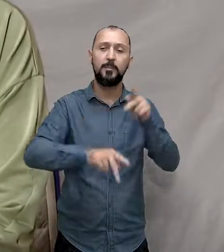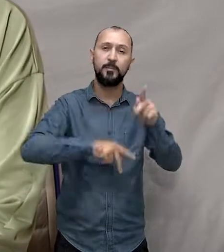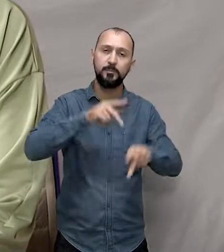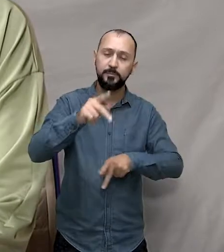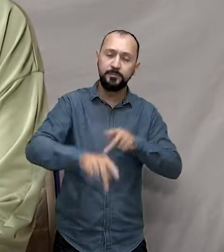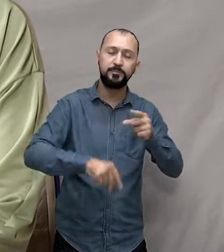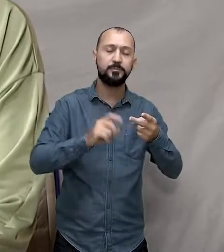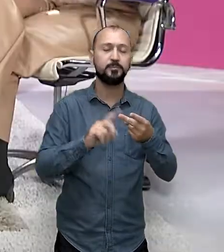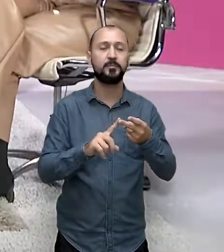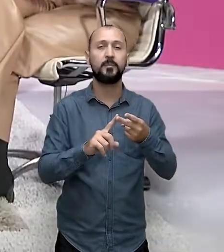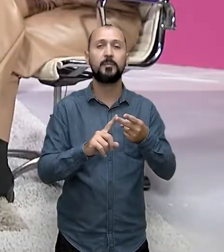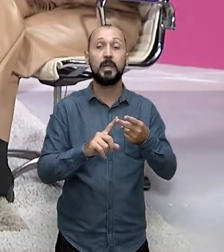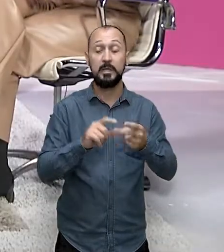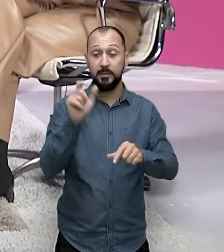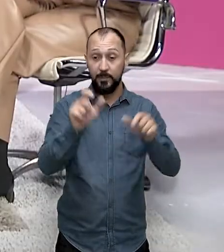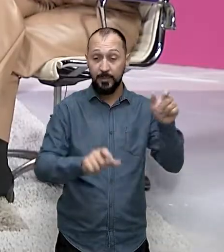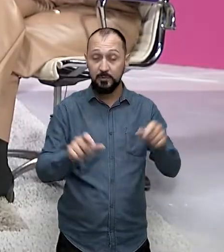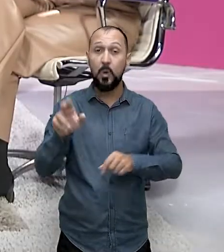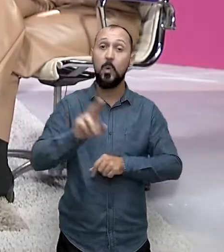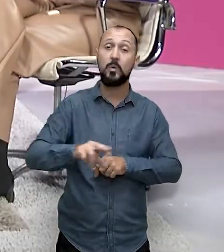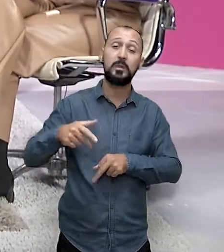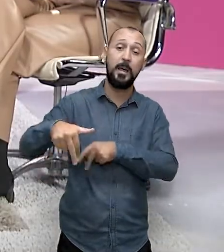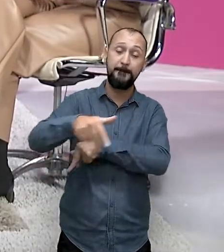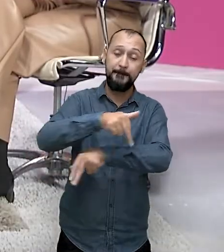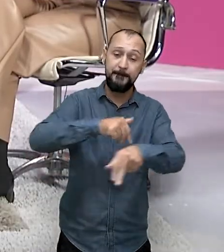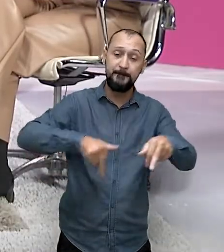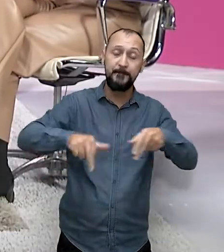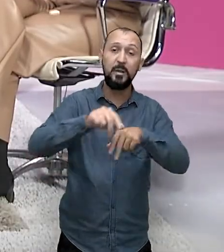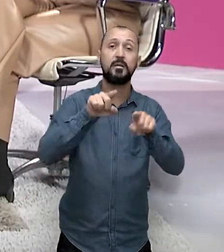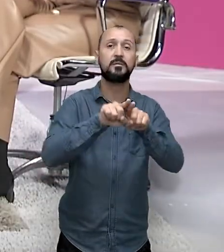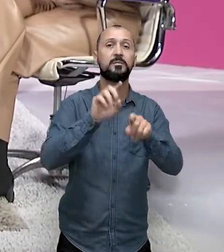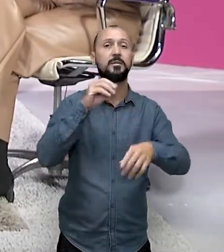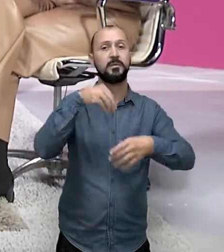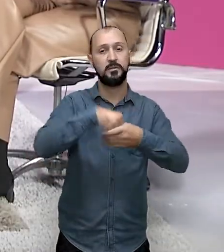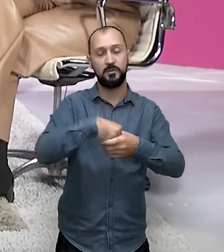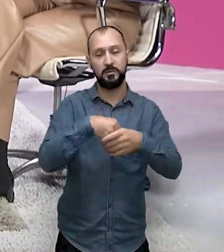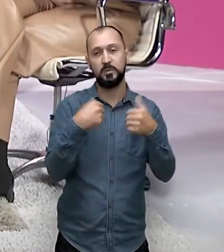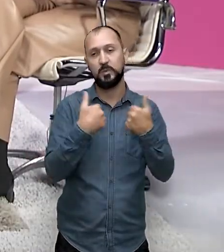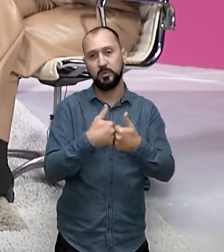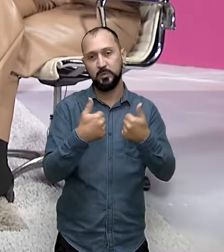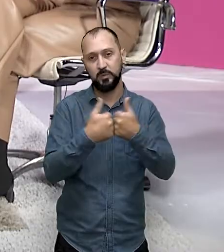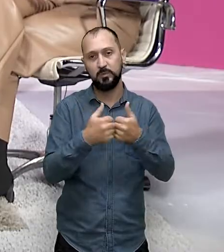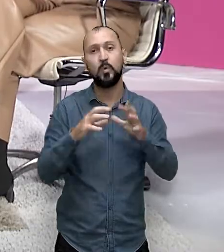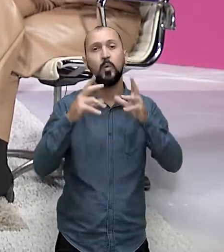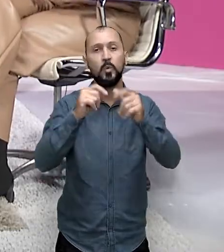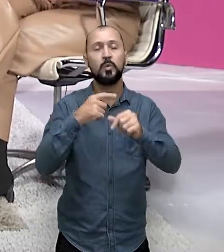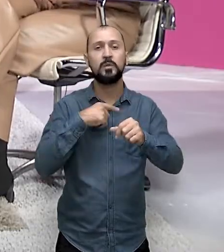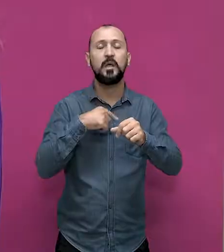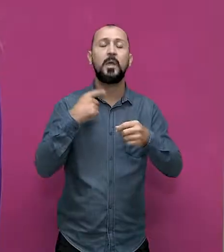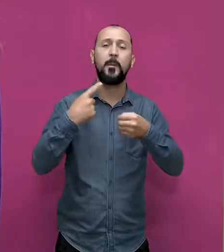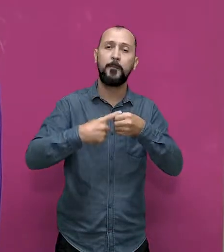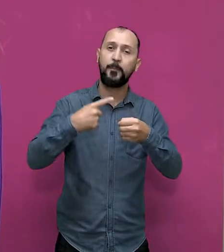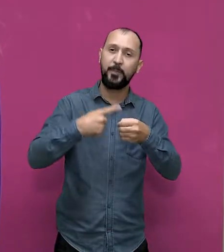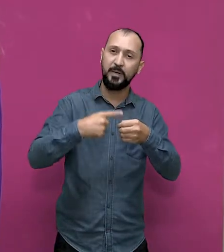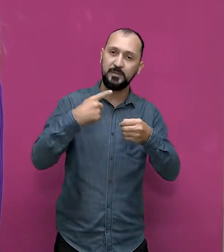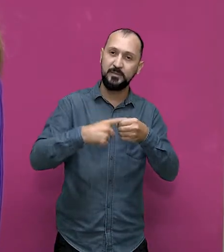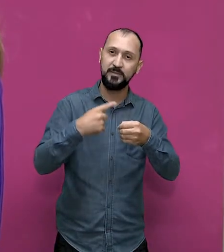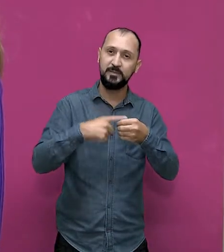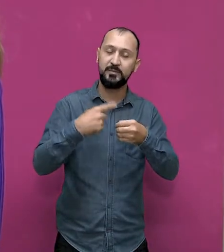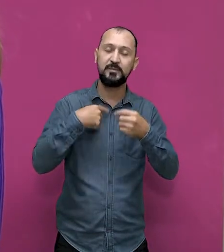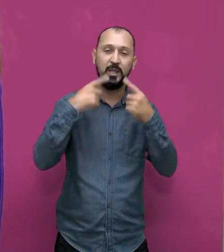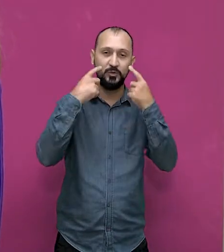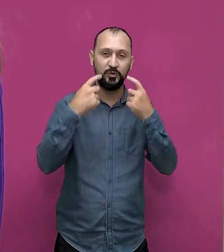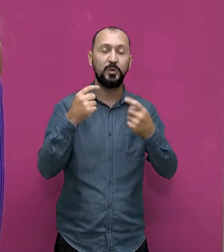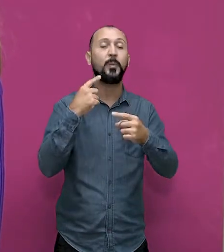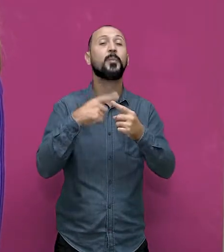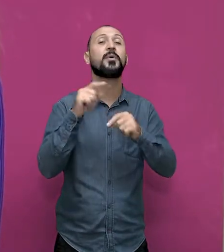Priorizar a bicicleta, priorizar que as pessoas se locomovam a pé e também o transporte coletivo. Tudo isso gera uma cidade